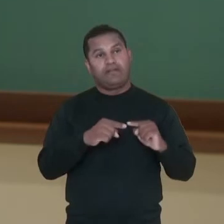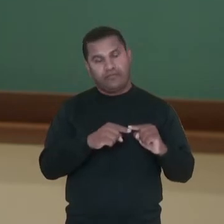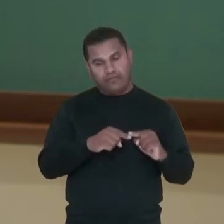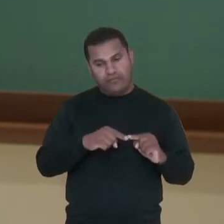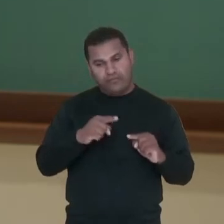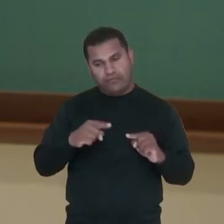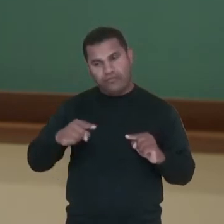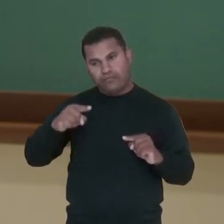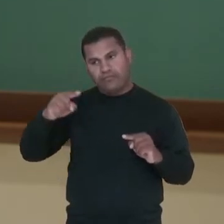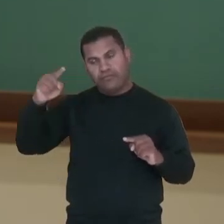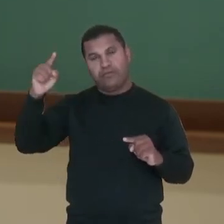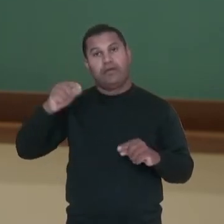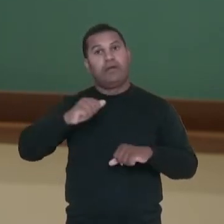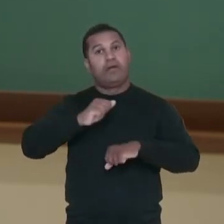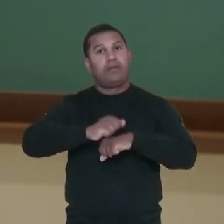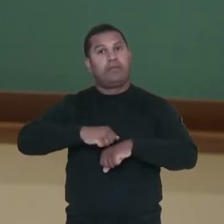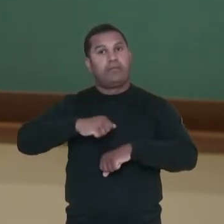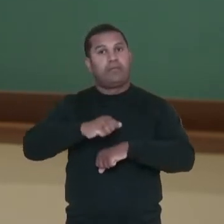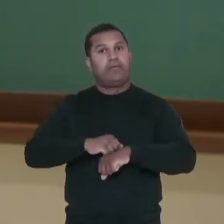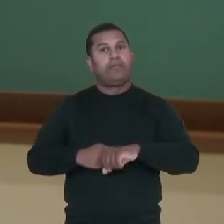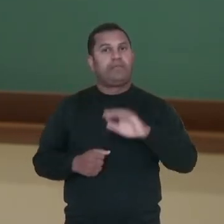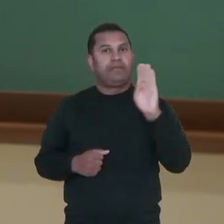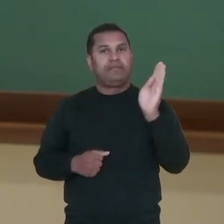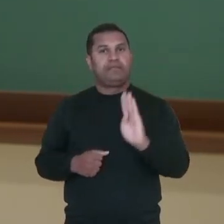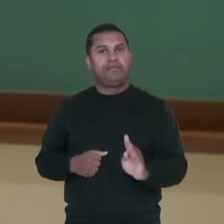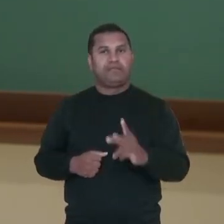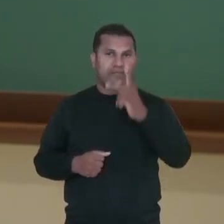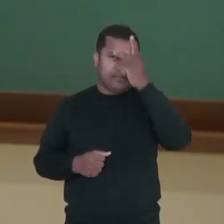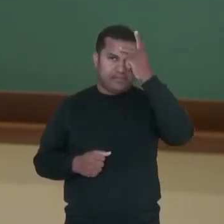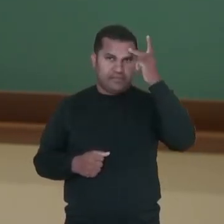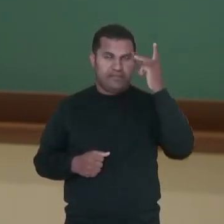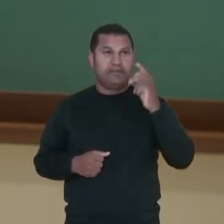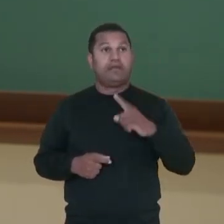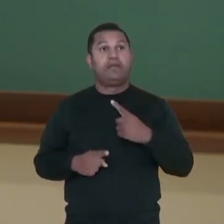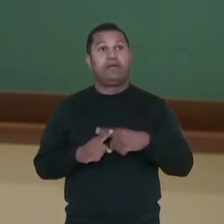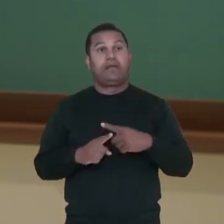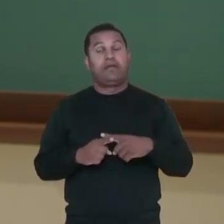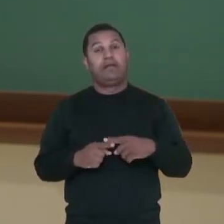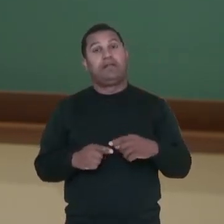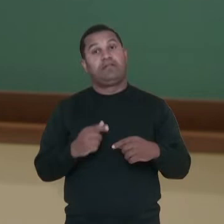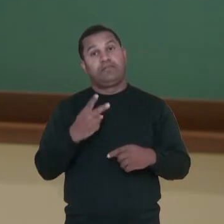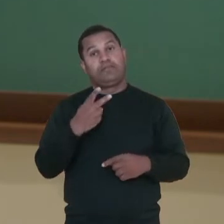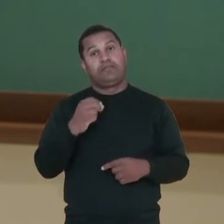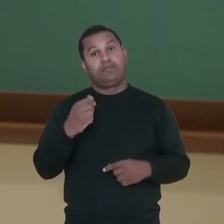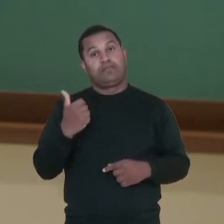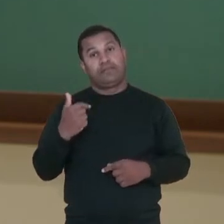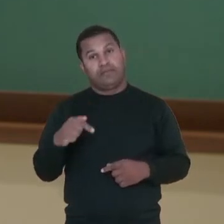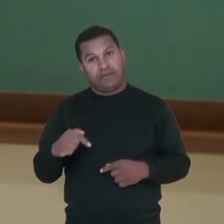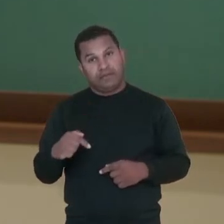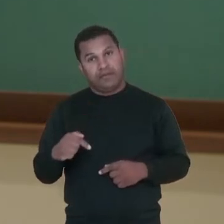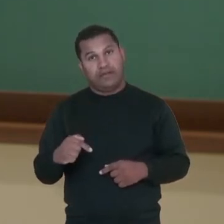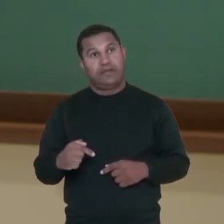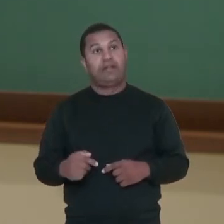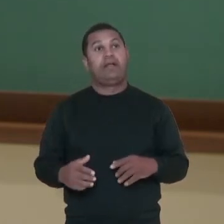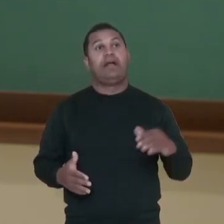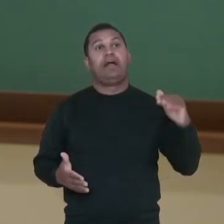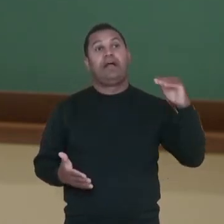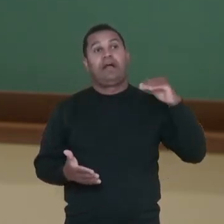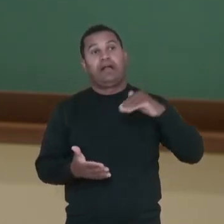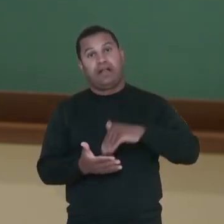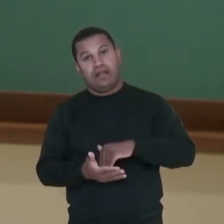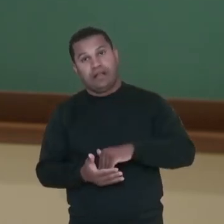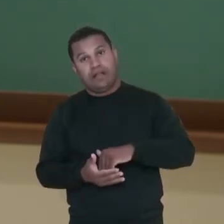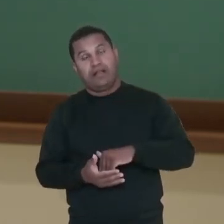de pobreza extrema no nosso país a partir de 2017. Apesar de é certo dizer que até o ano de 2016